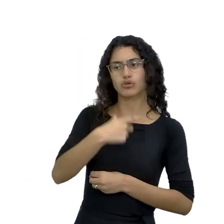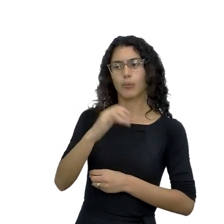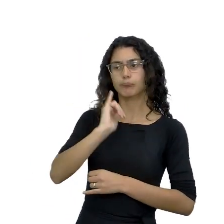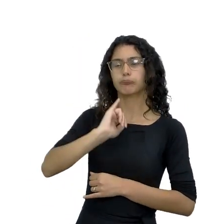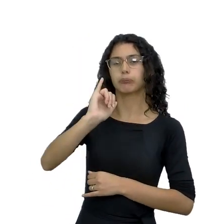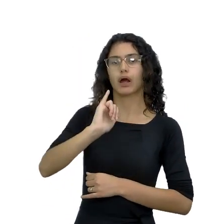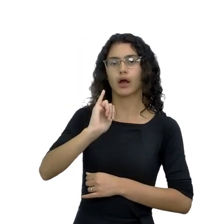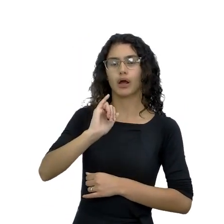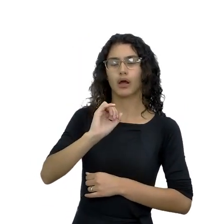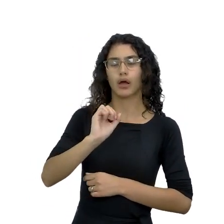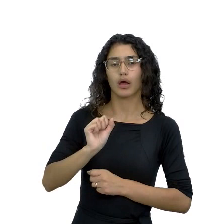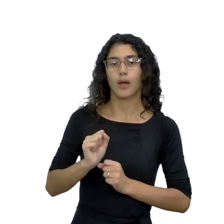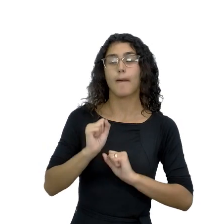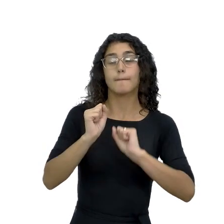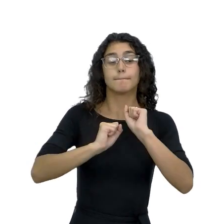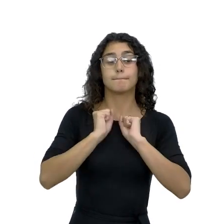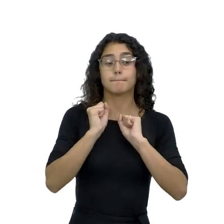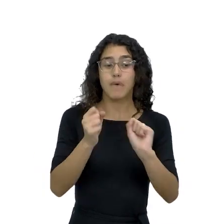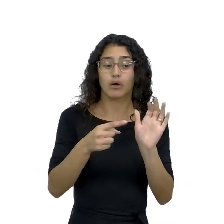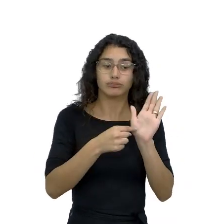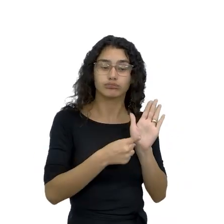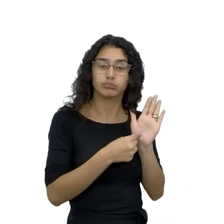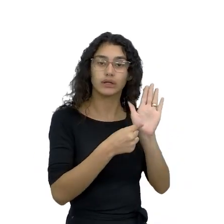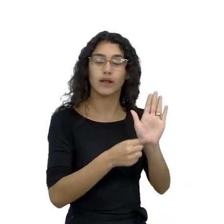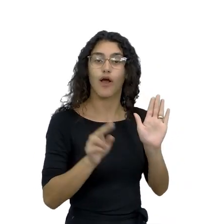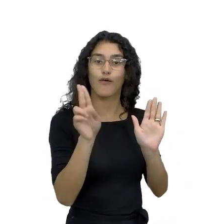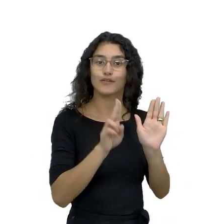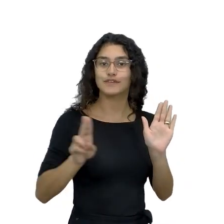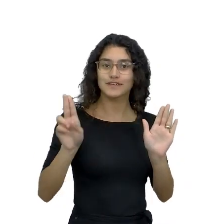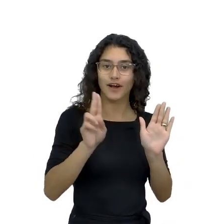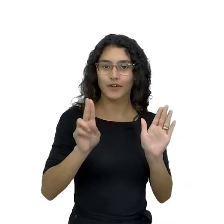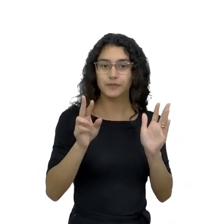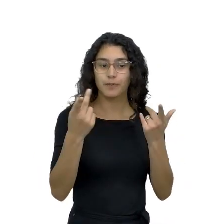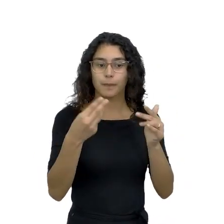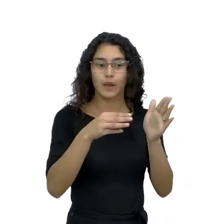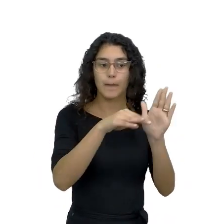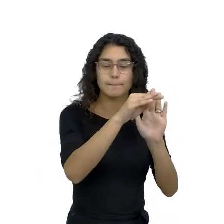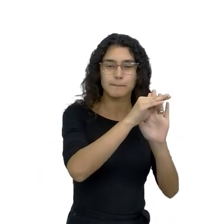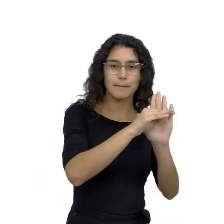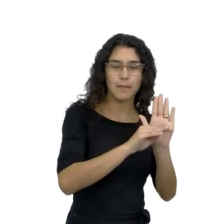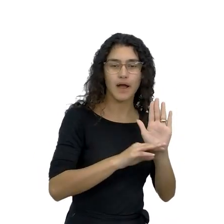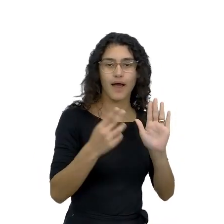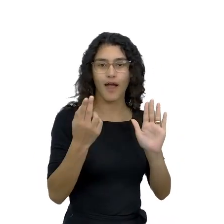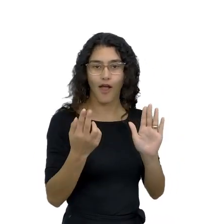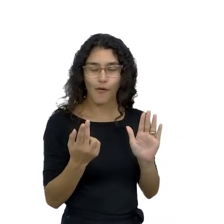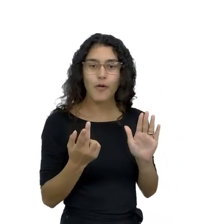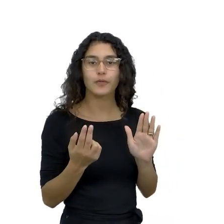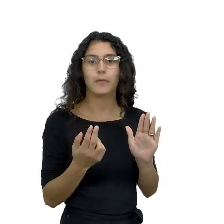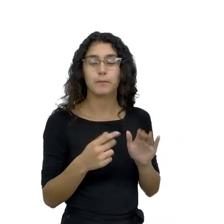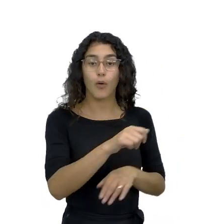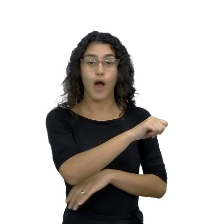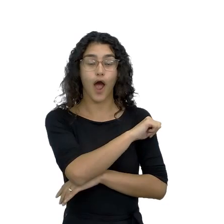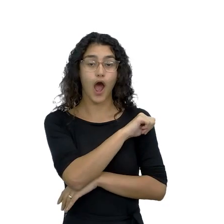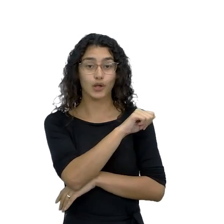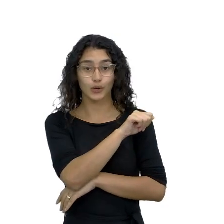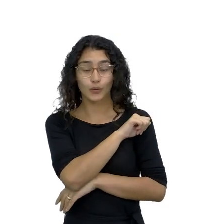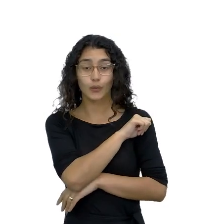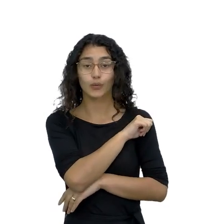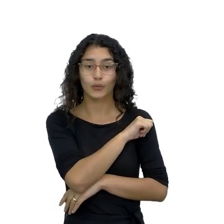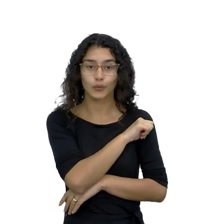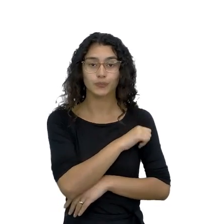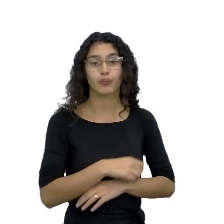gente pode transpor isso usando as mesmas métricas para os alunos